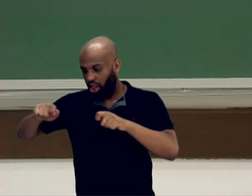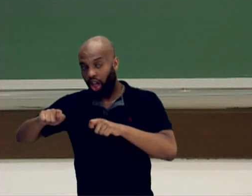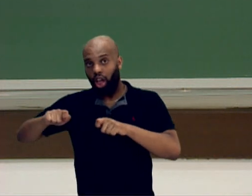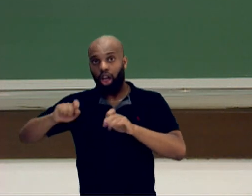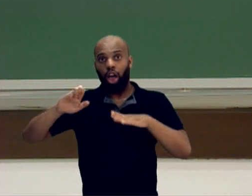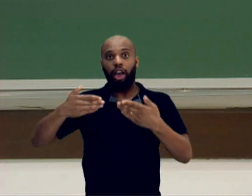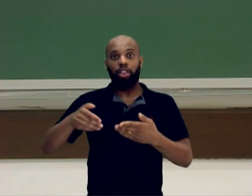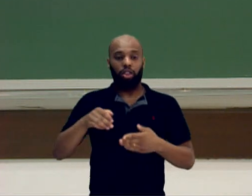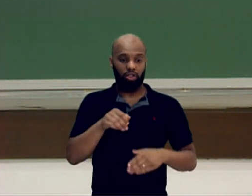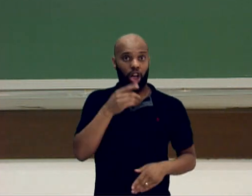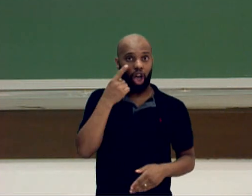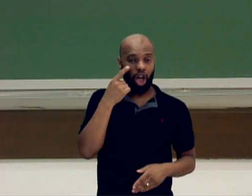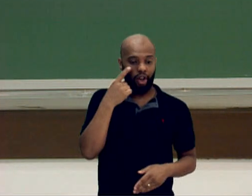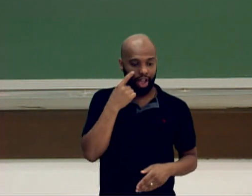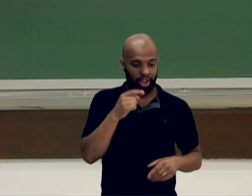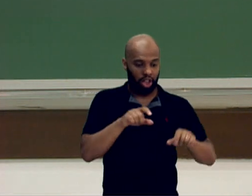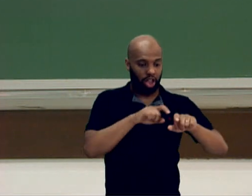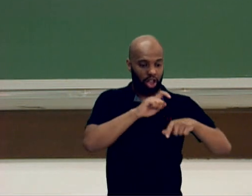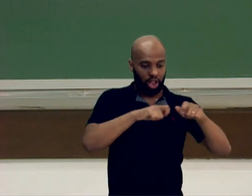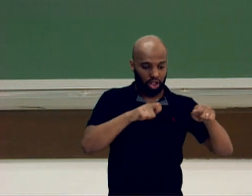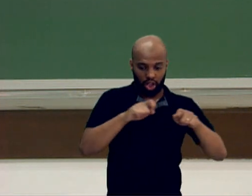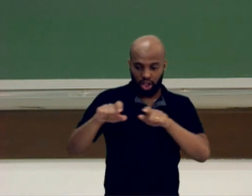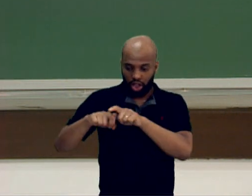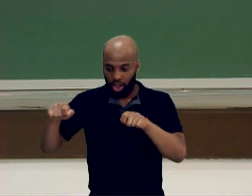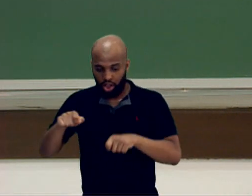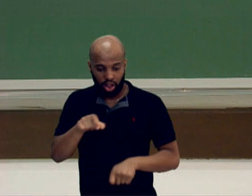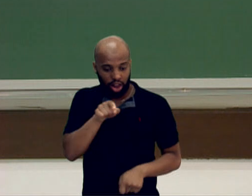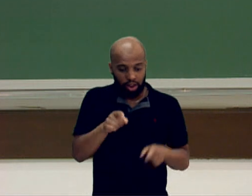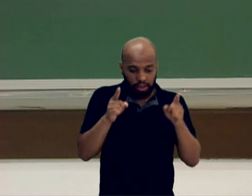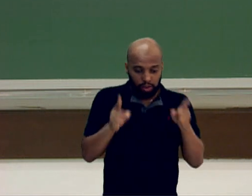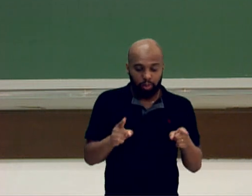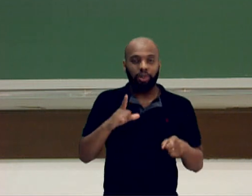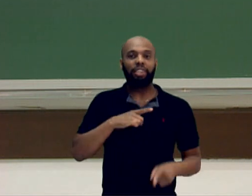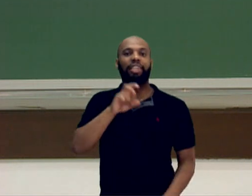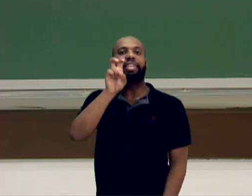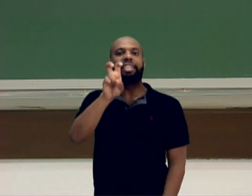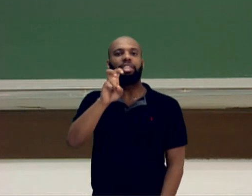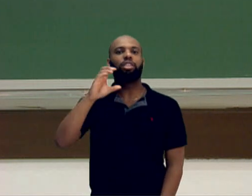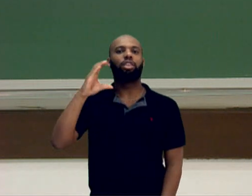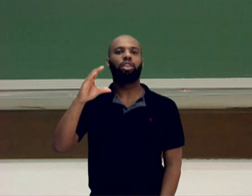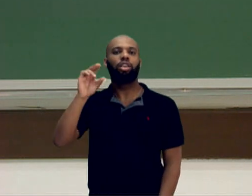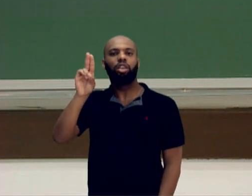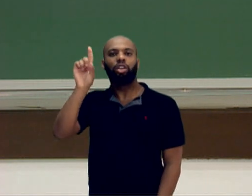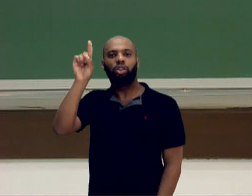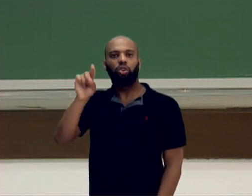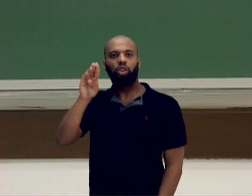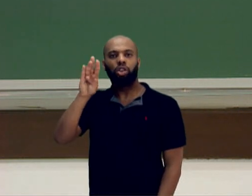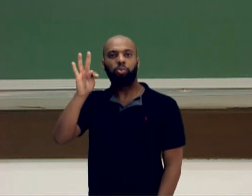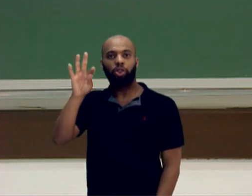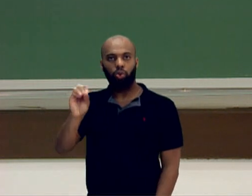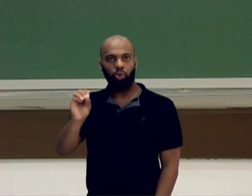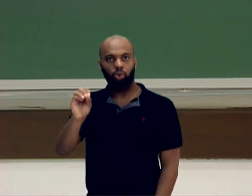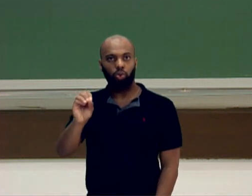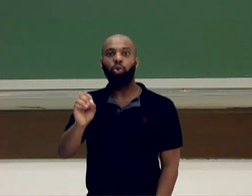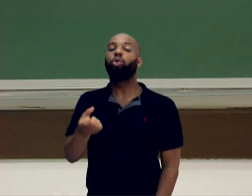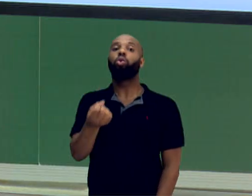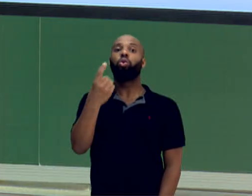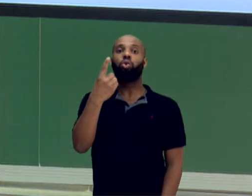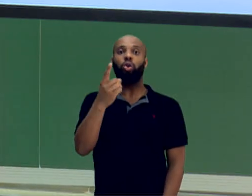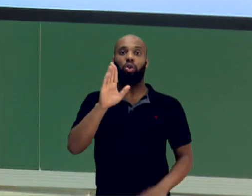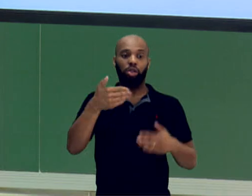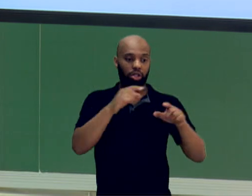lá e mediu o faraó, né, o cúbito do faraó, transformou aquilo num bastão ou